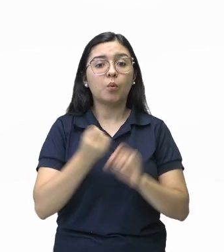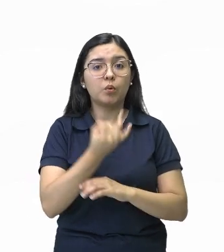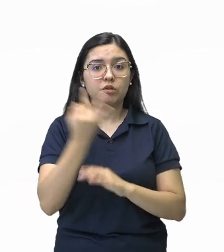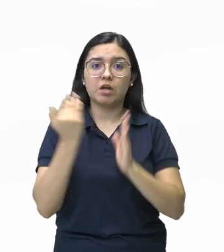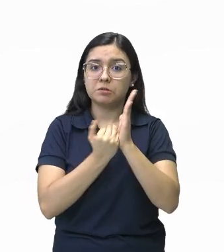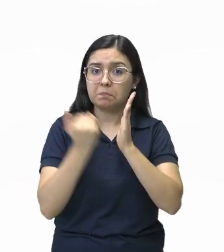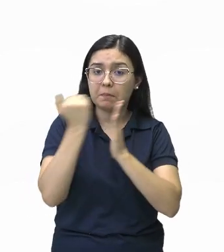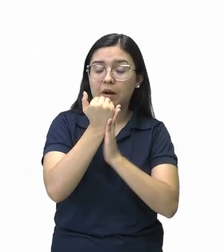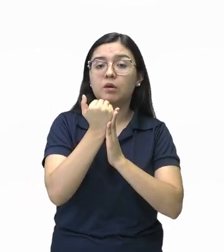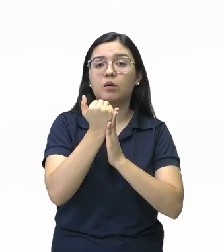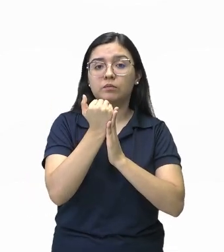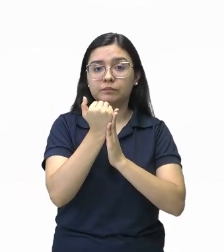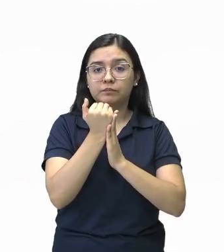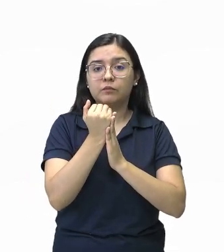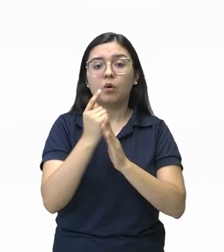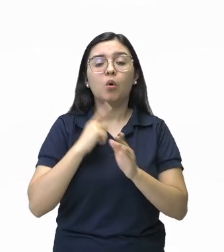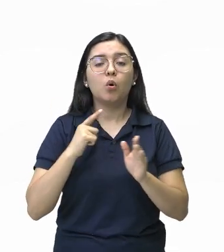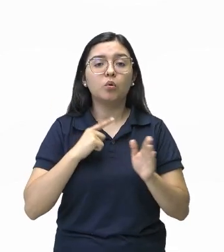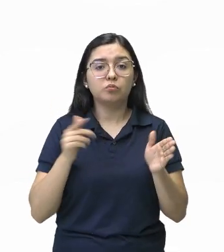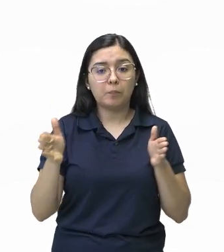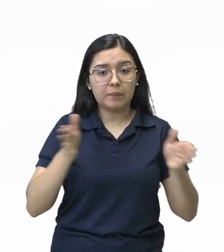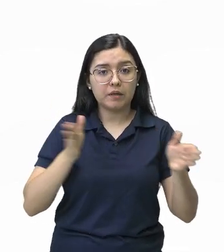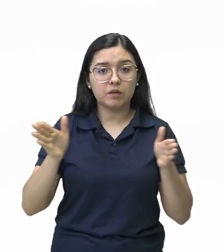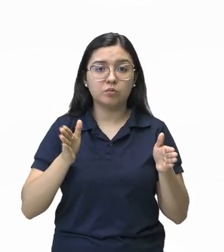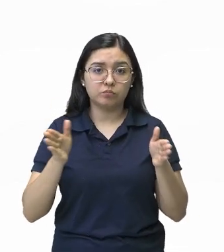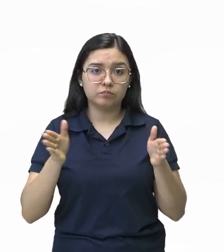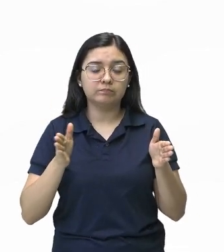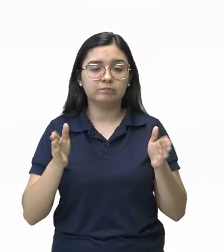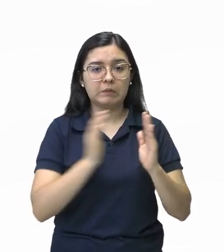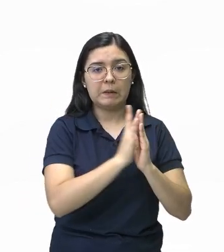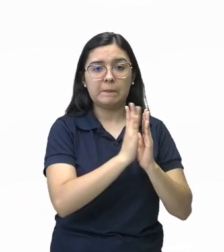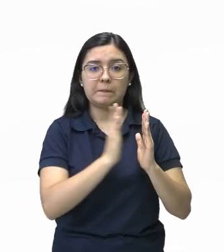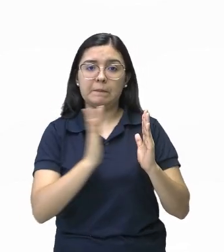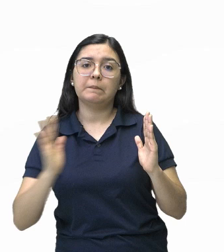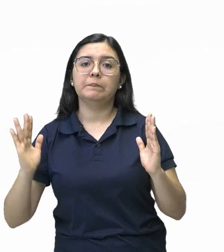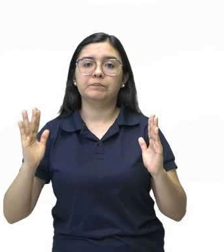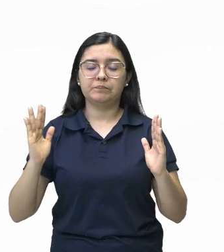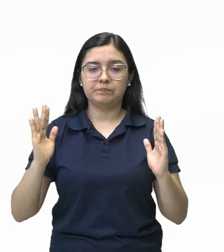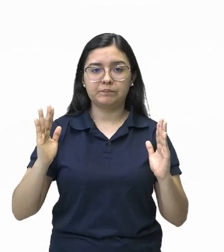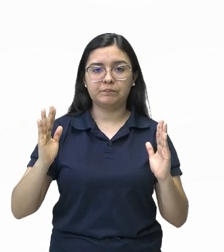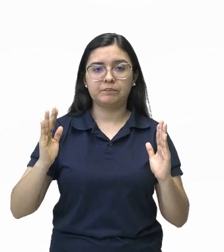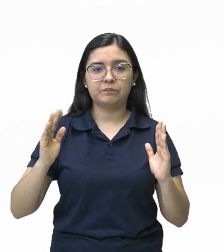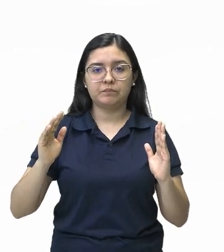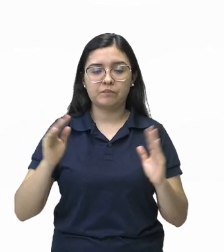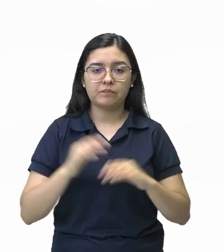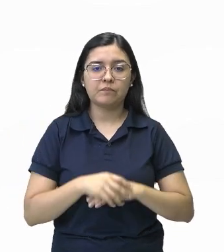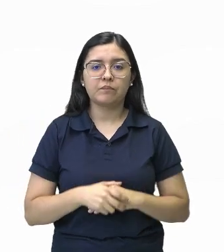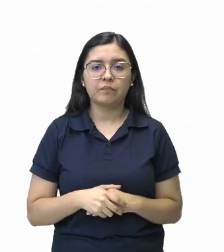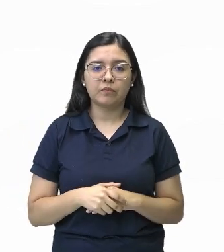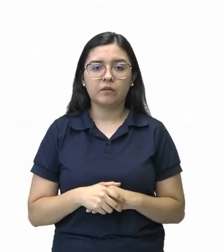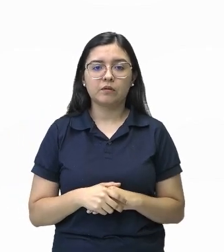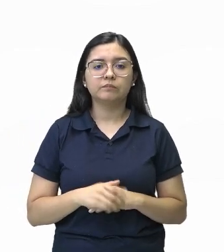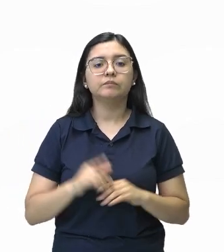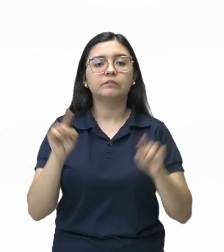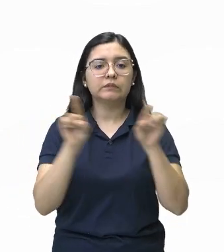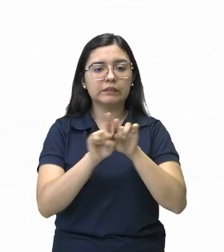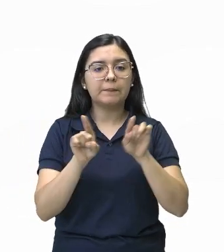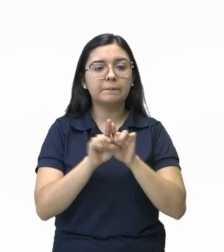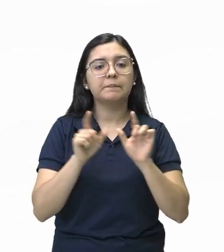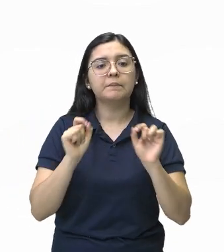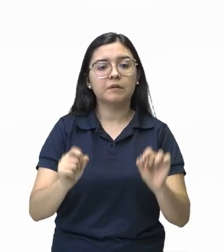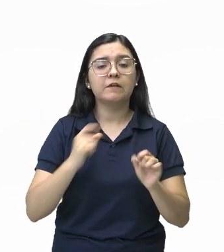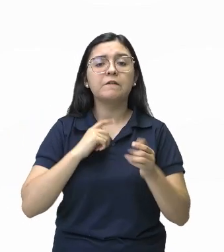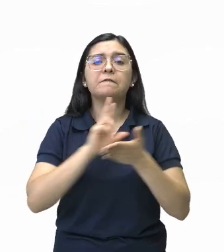quantidade maior ou por tempo prolongado, mais prolongado do que o necessário. Combinação também